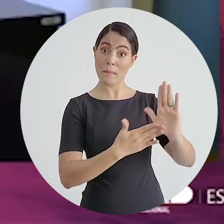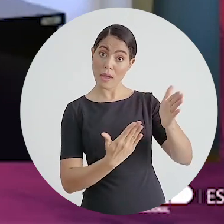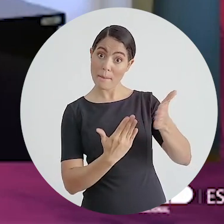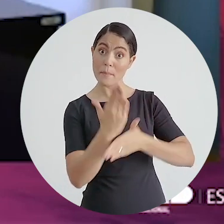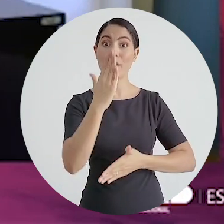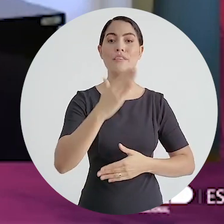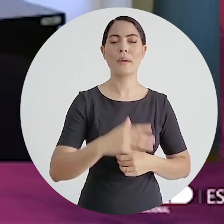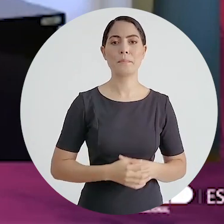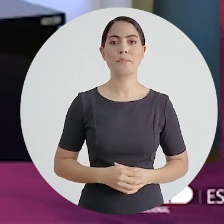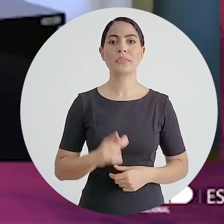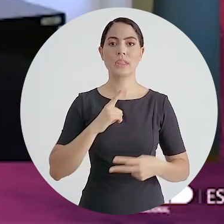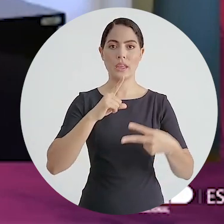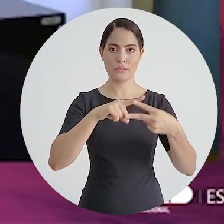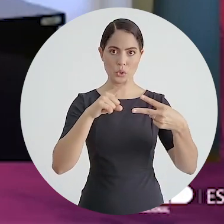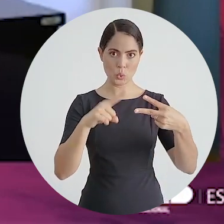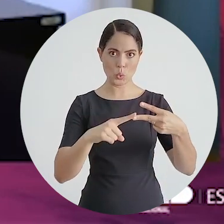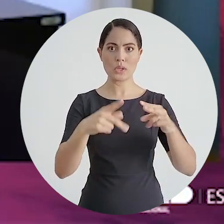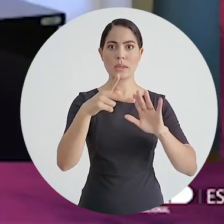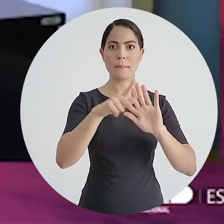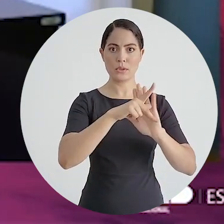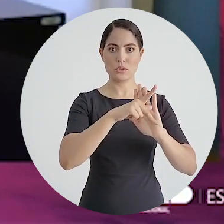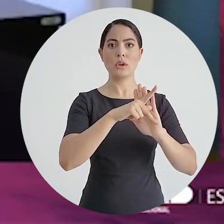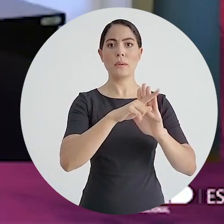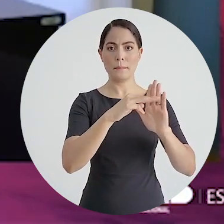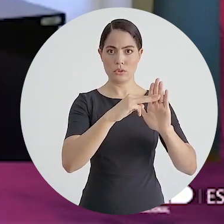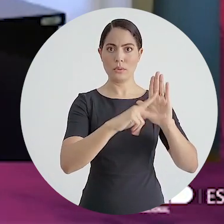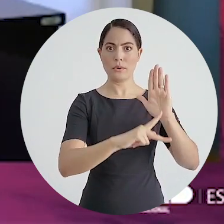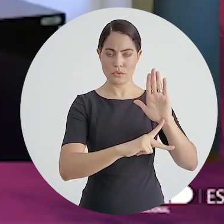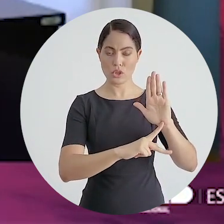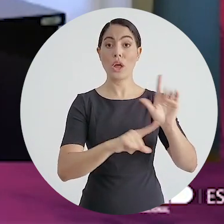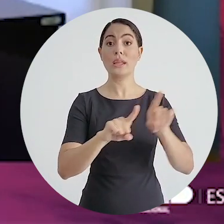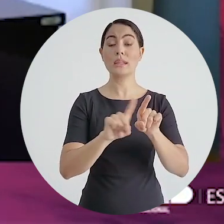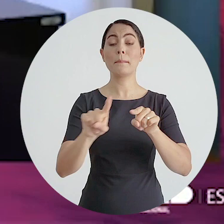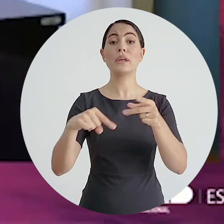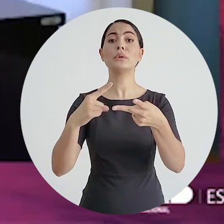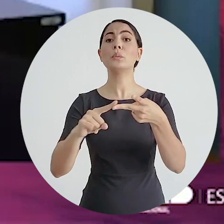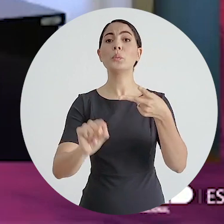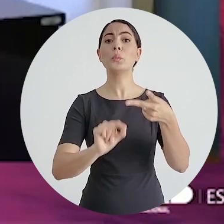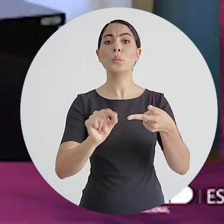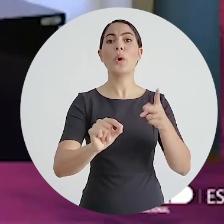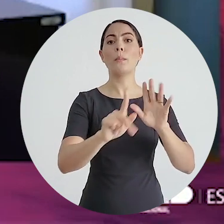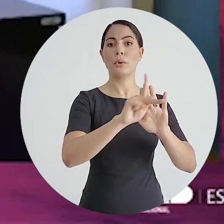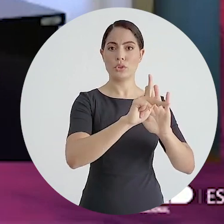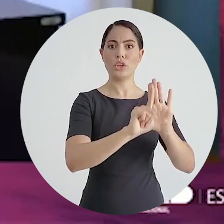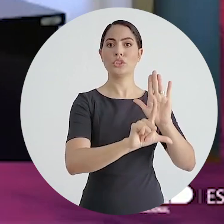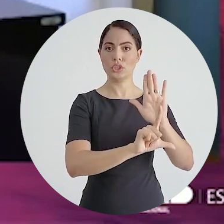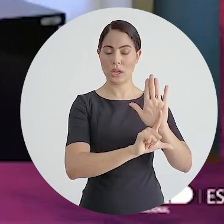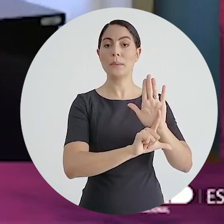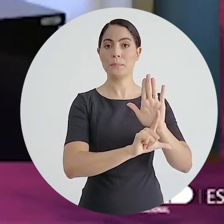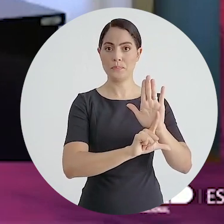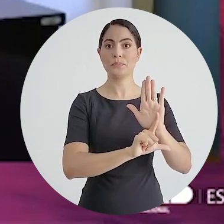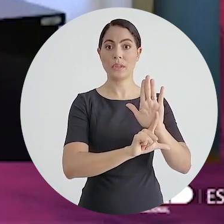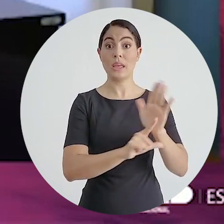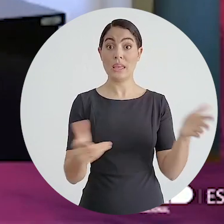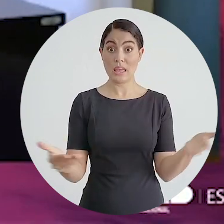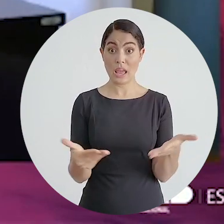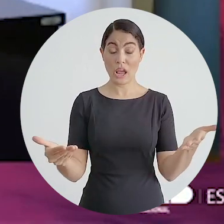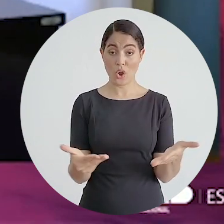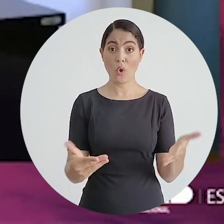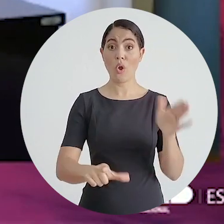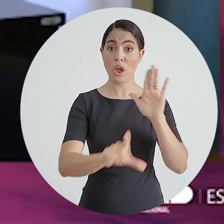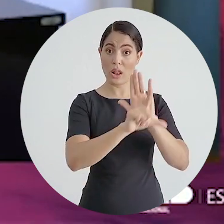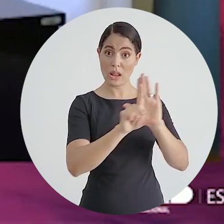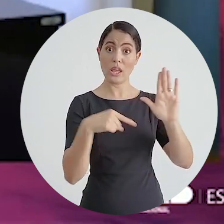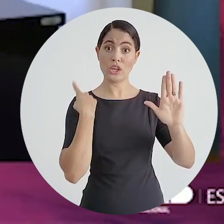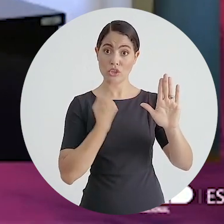aprovação desse marco. Houve aí 2 medidas provisórias e depois um projeto de lei que finalmente culminou com a